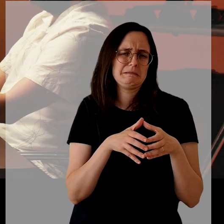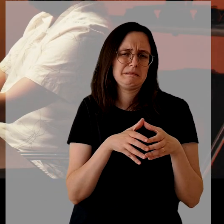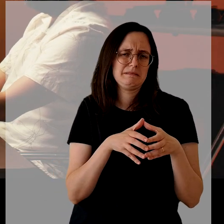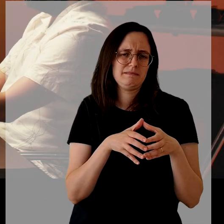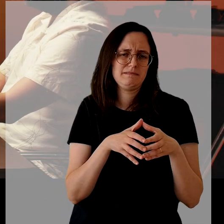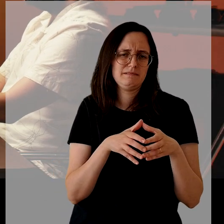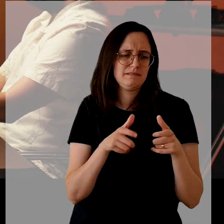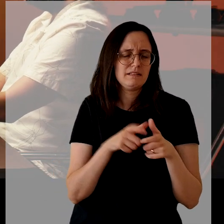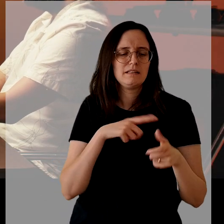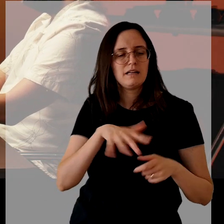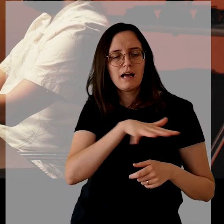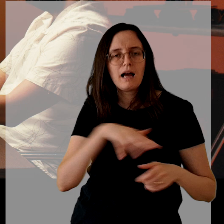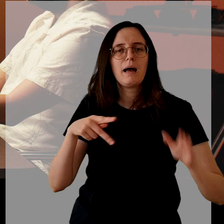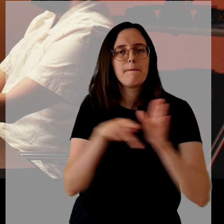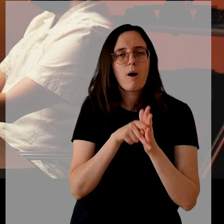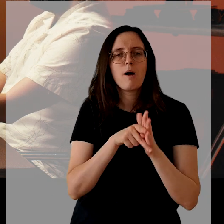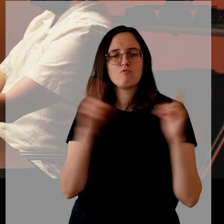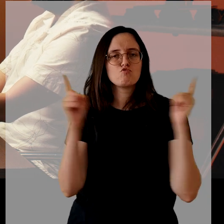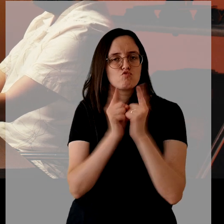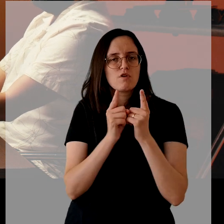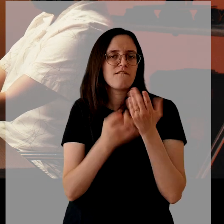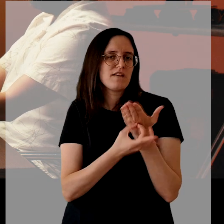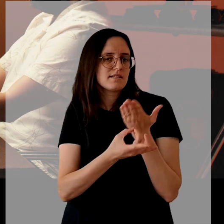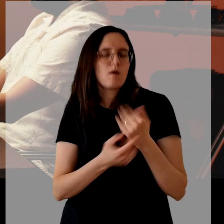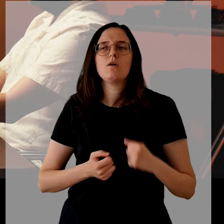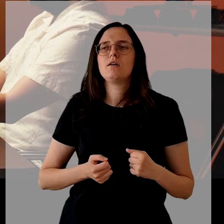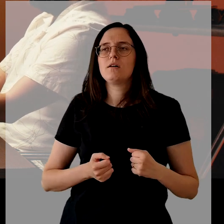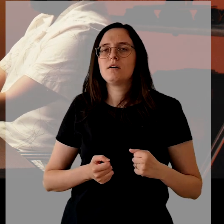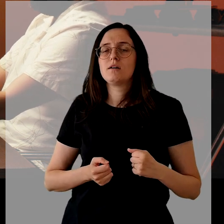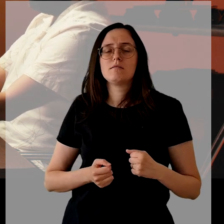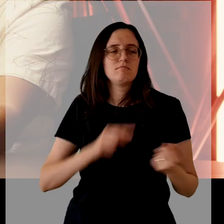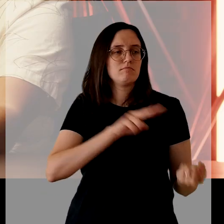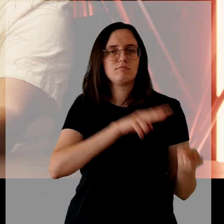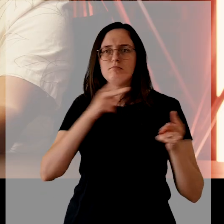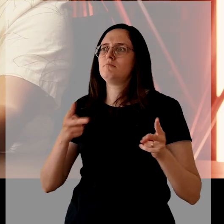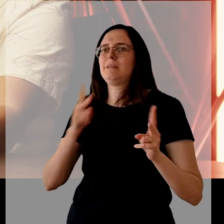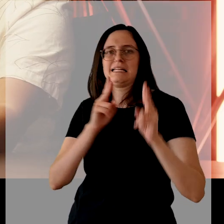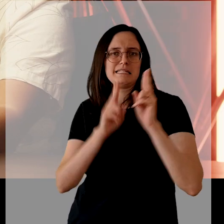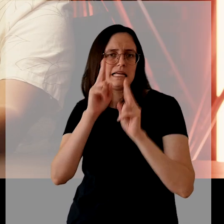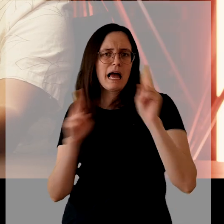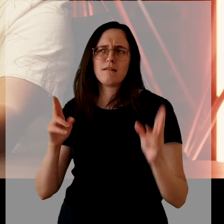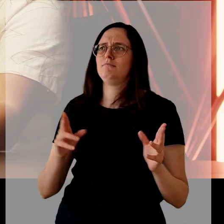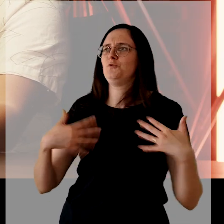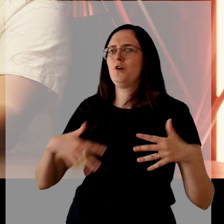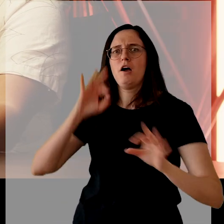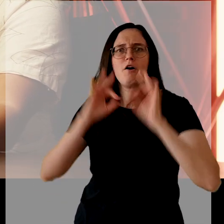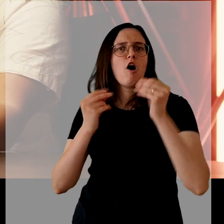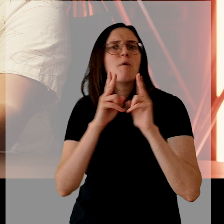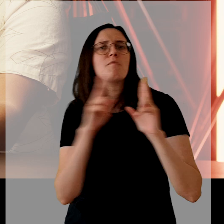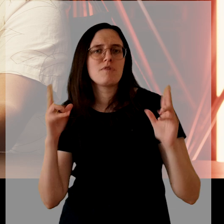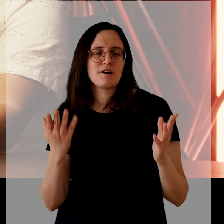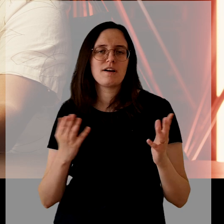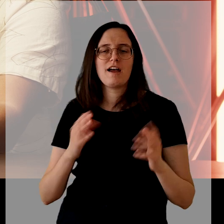pequena, curtas, de ficção, e daí, de repente, daqui a pouco me deparo em ter que fazer uma série, e como planejar uma série.